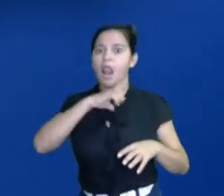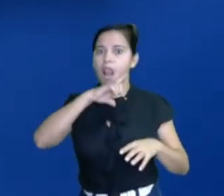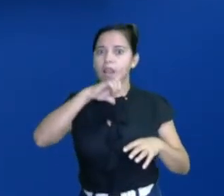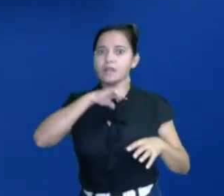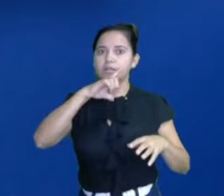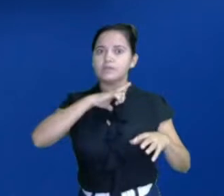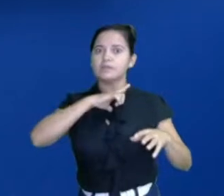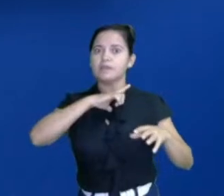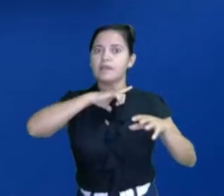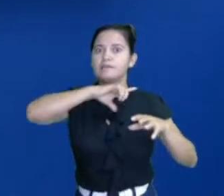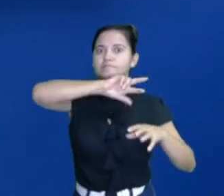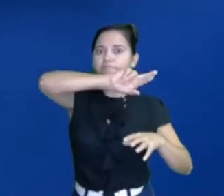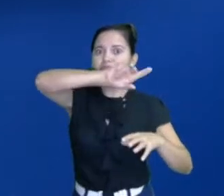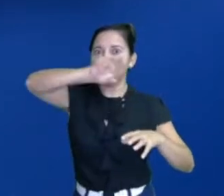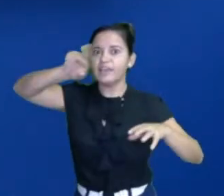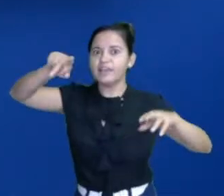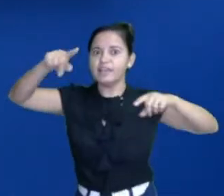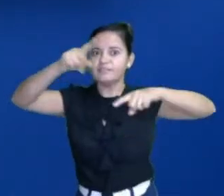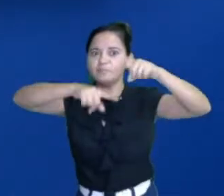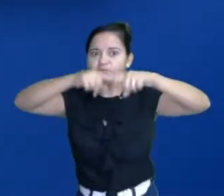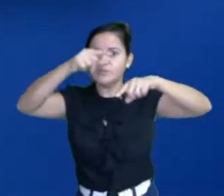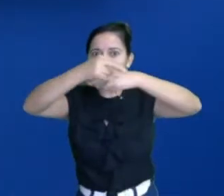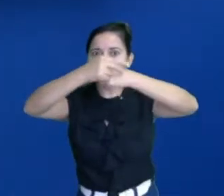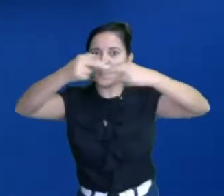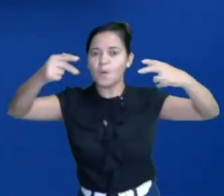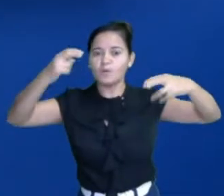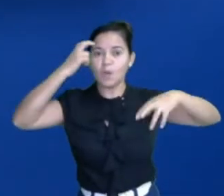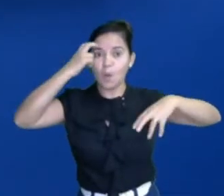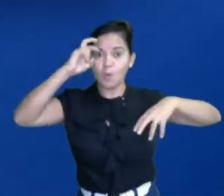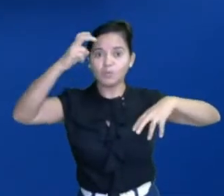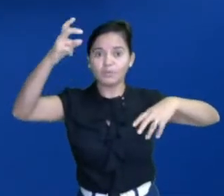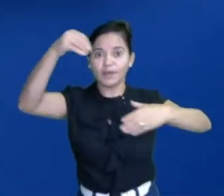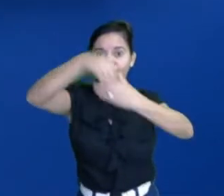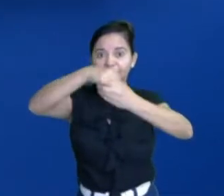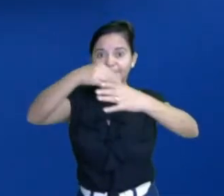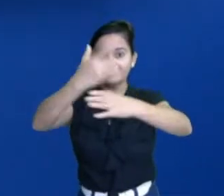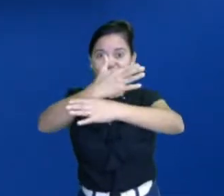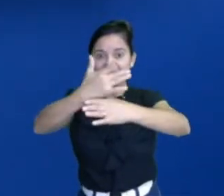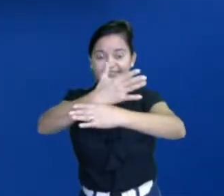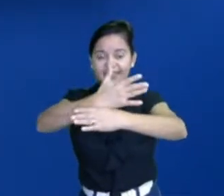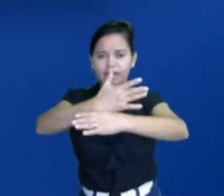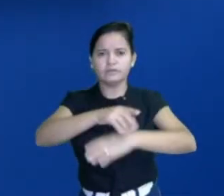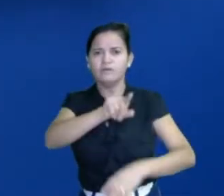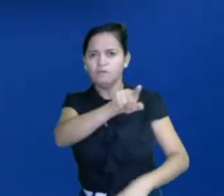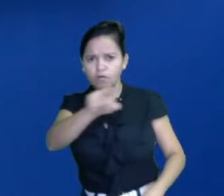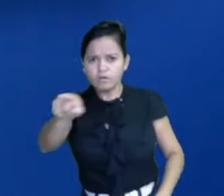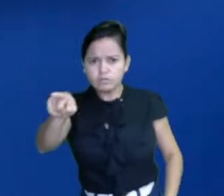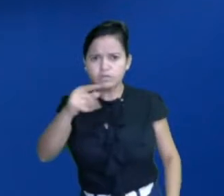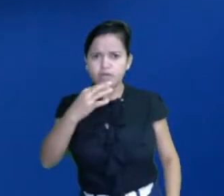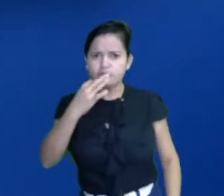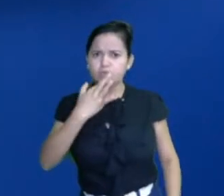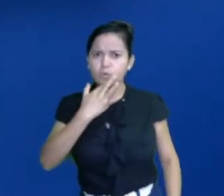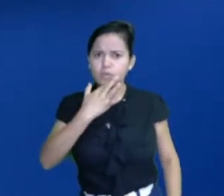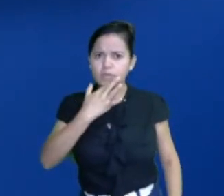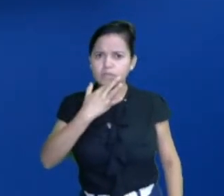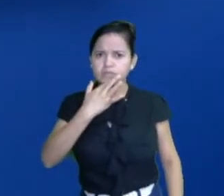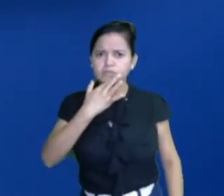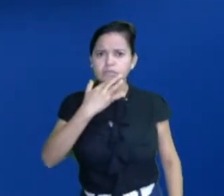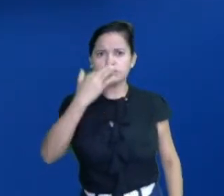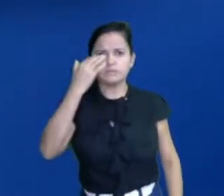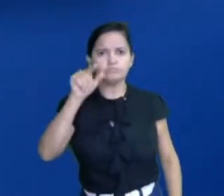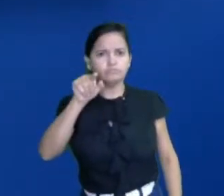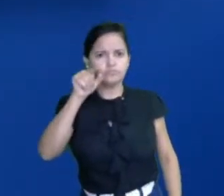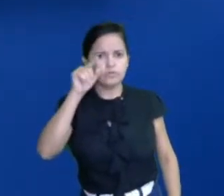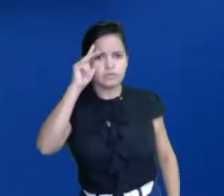histórico e cultural da cidade. E aí, será que vocês sabem o que é isso? Será que vocês lembram o que